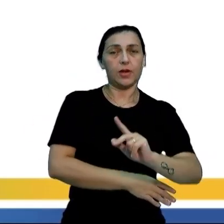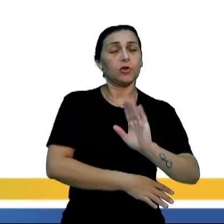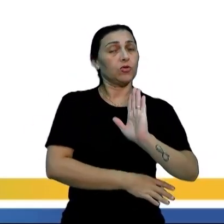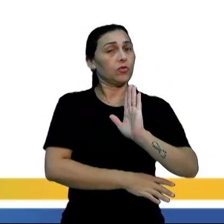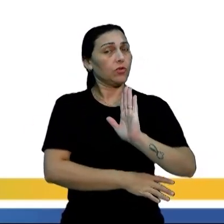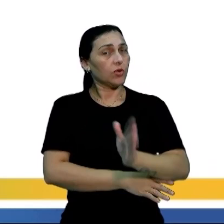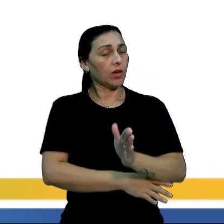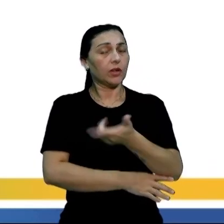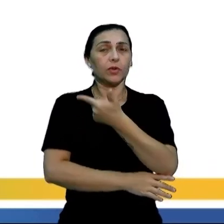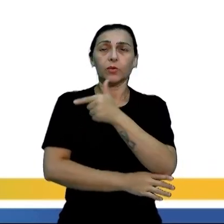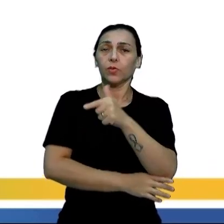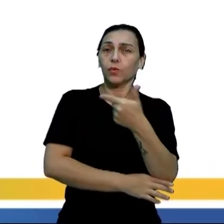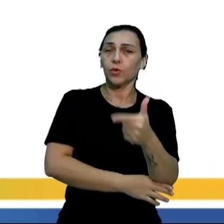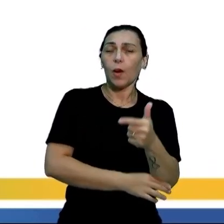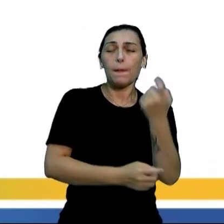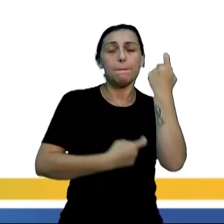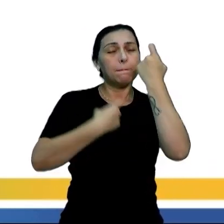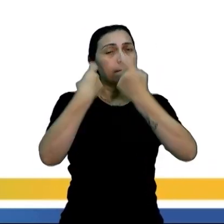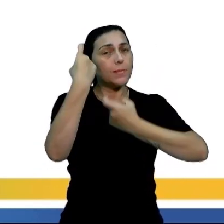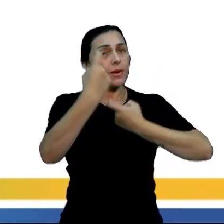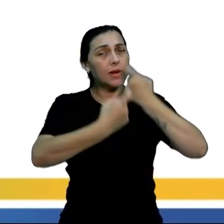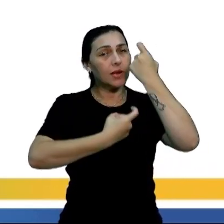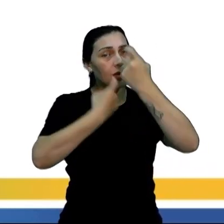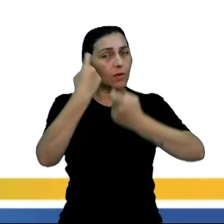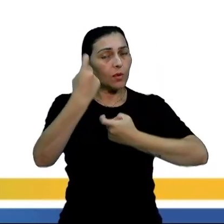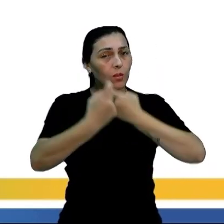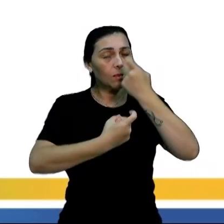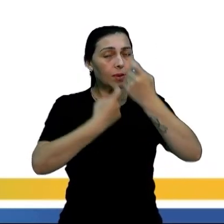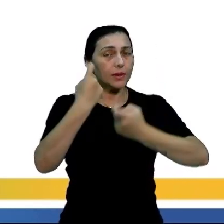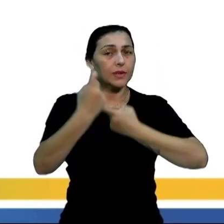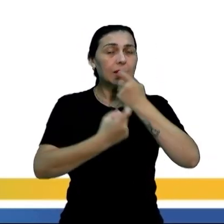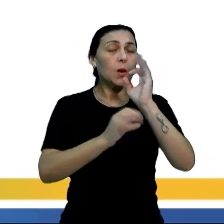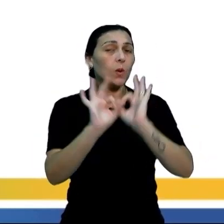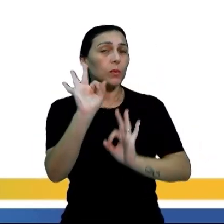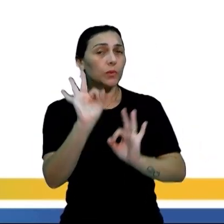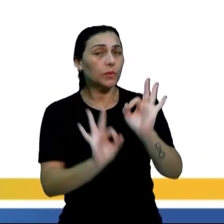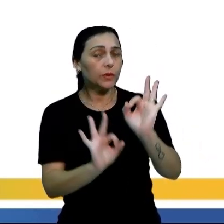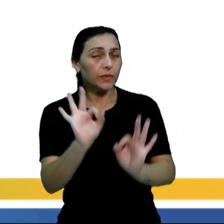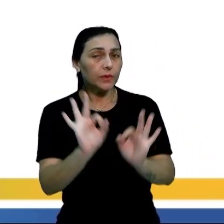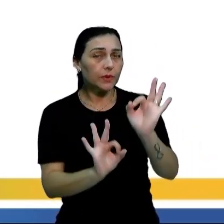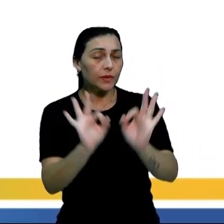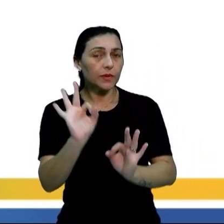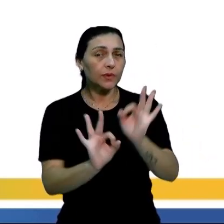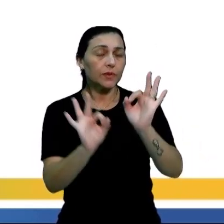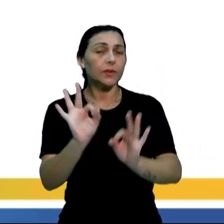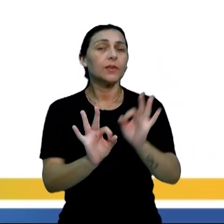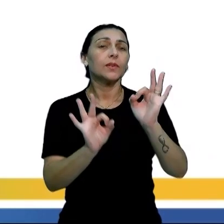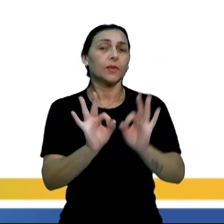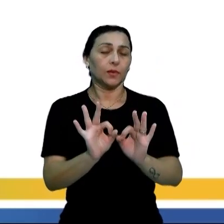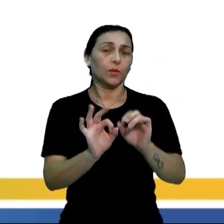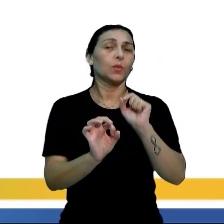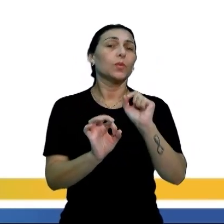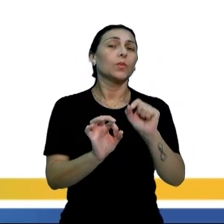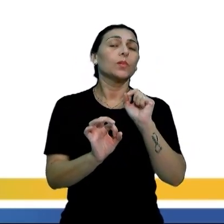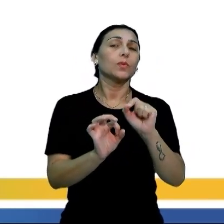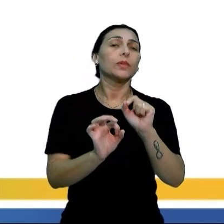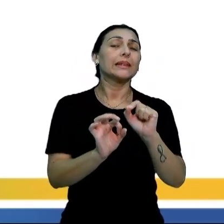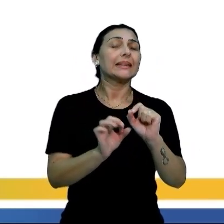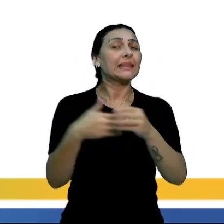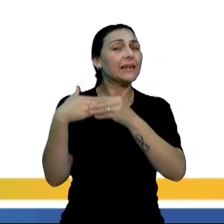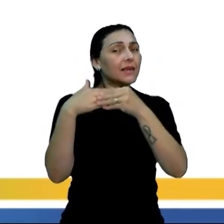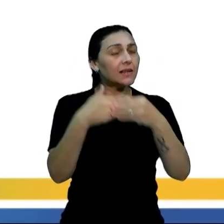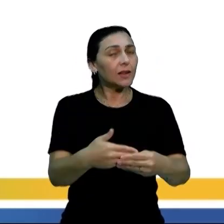já que não havia uma preocupação estética em organizá-las em prol de um deleite advindo de